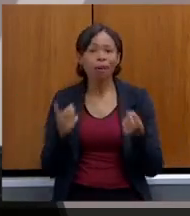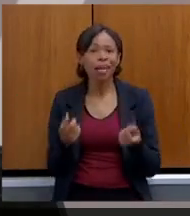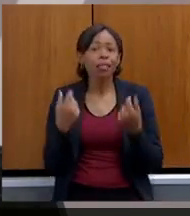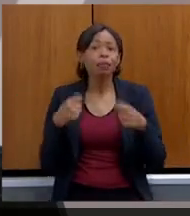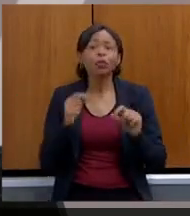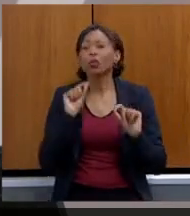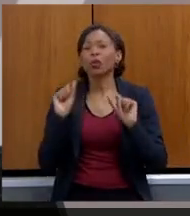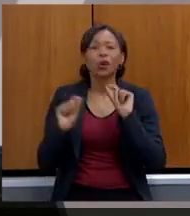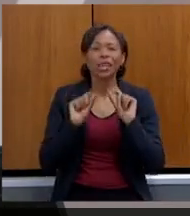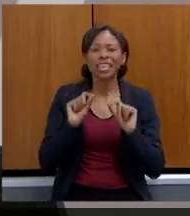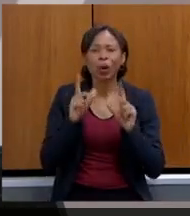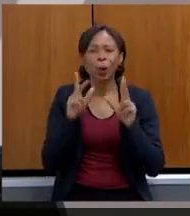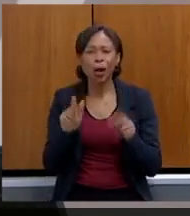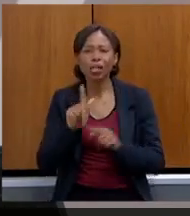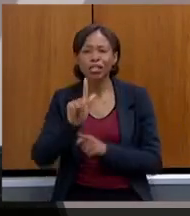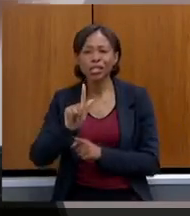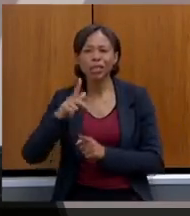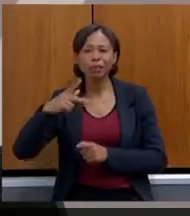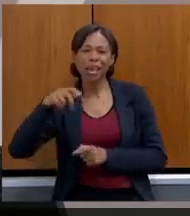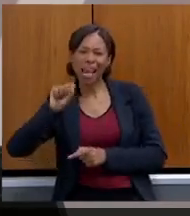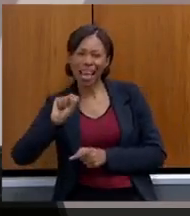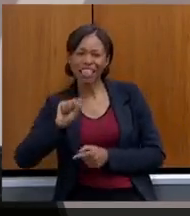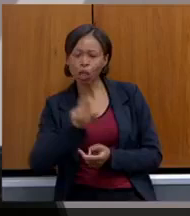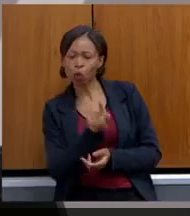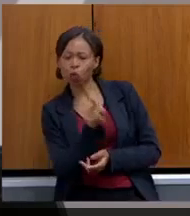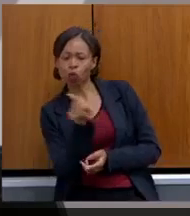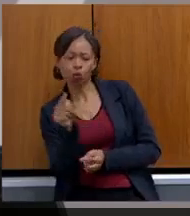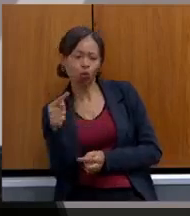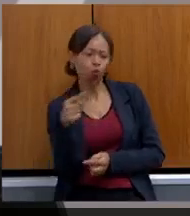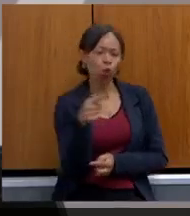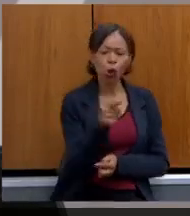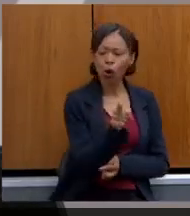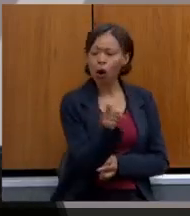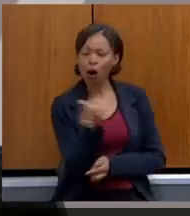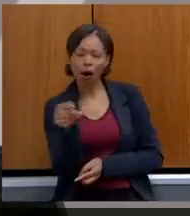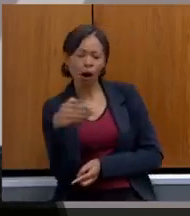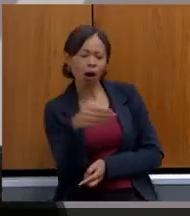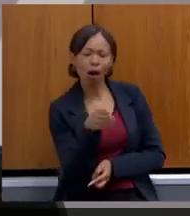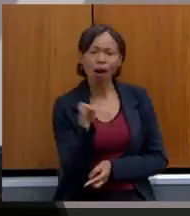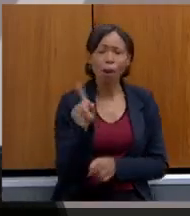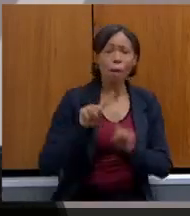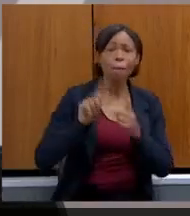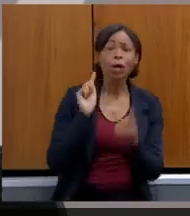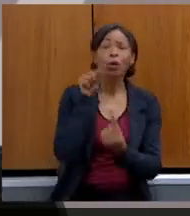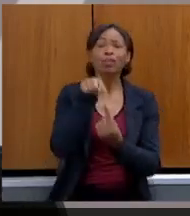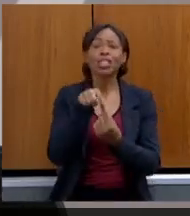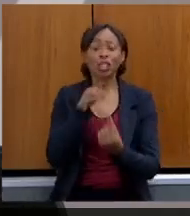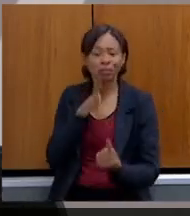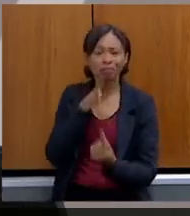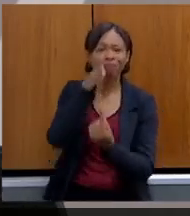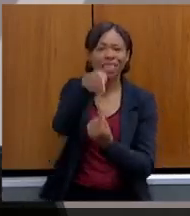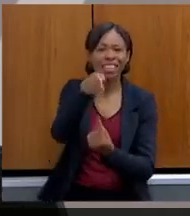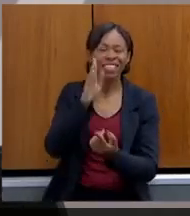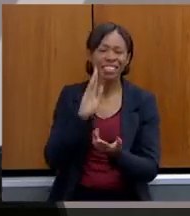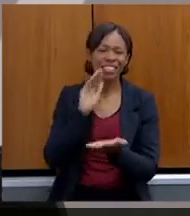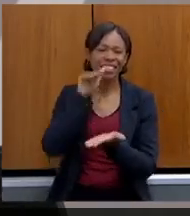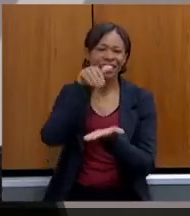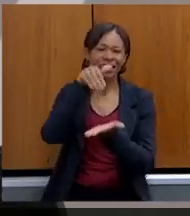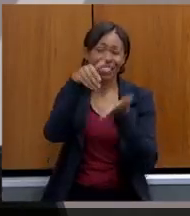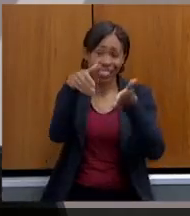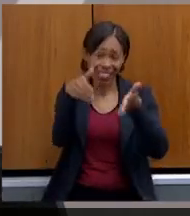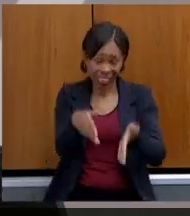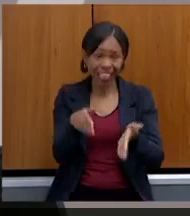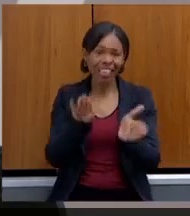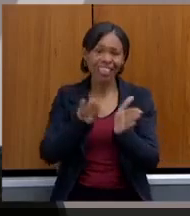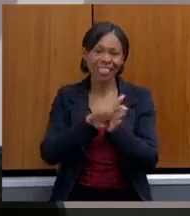gente tem várias rotas e pode ir pro lado esquerdo lá de leite mas o final entre tá chegando aqui local é igual a educação também educação educação